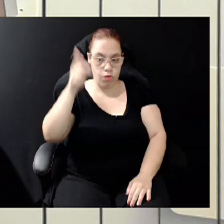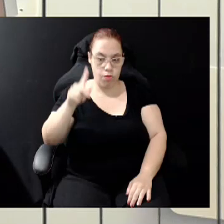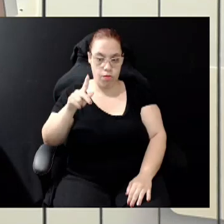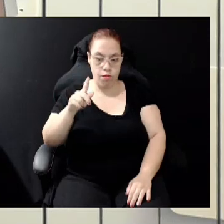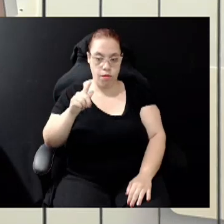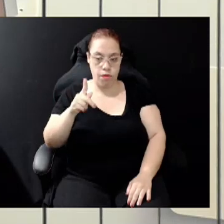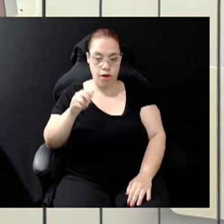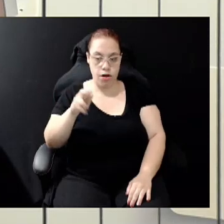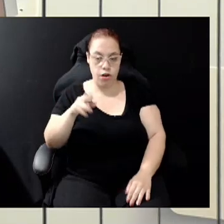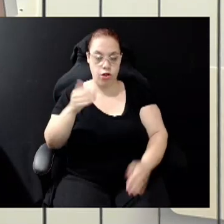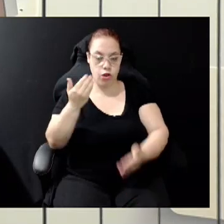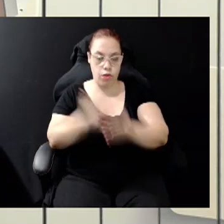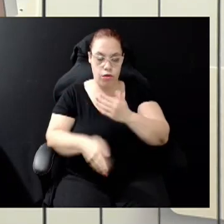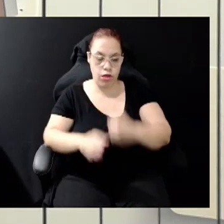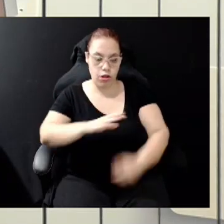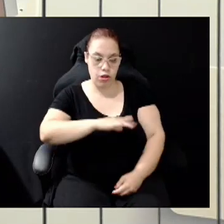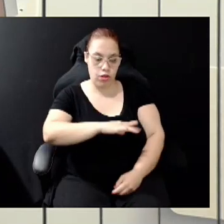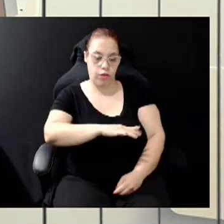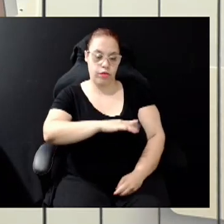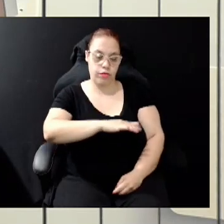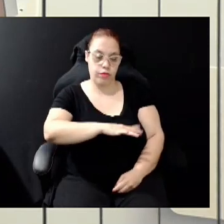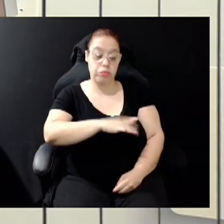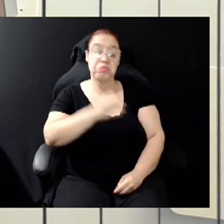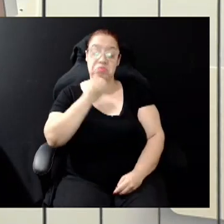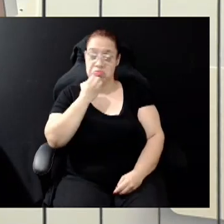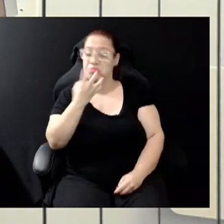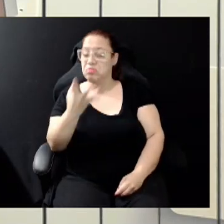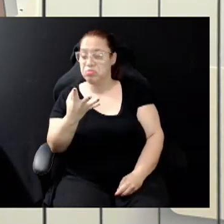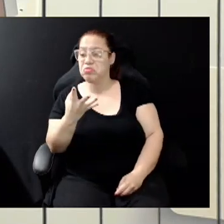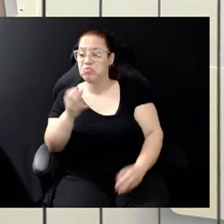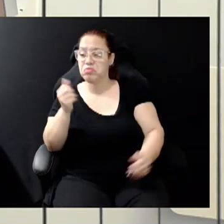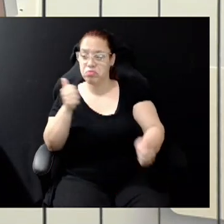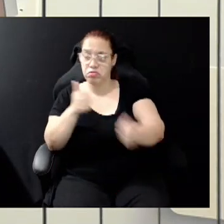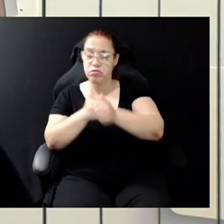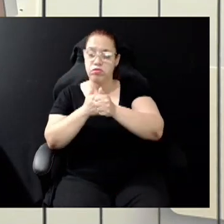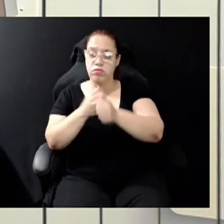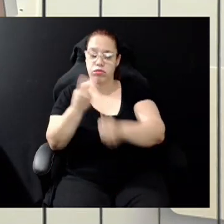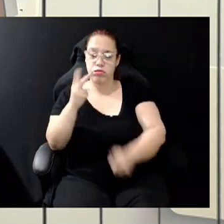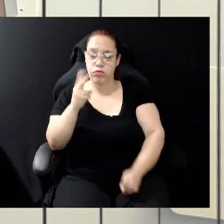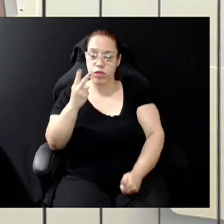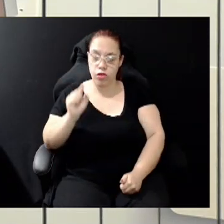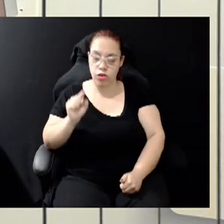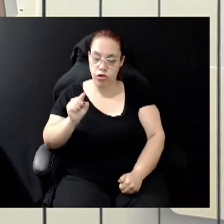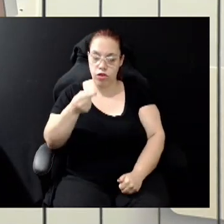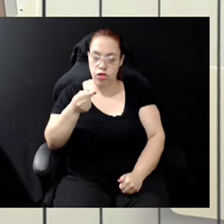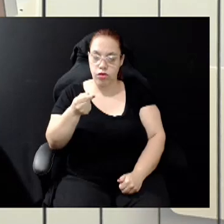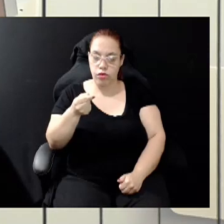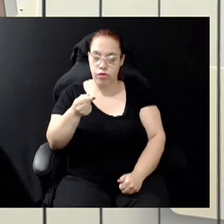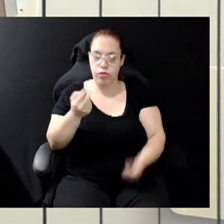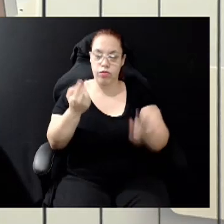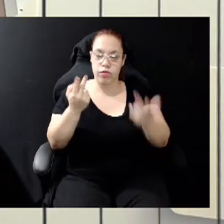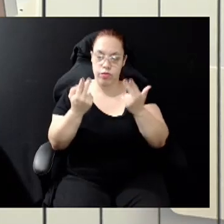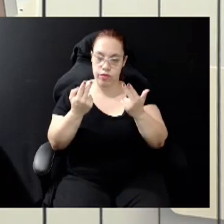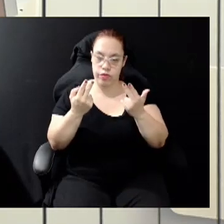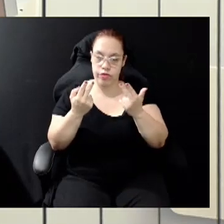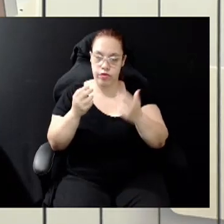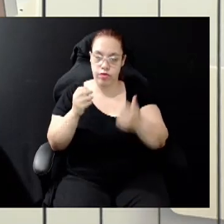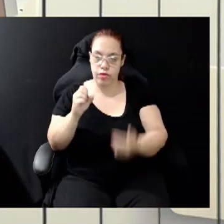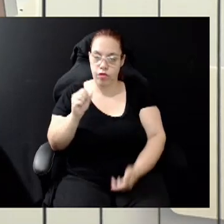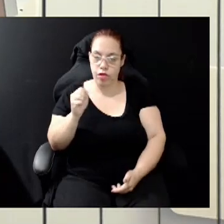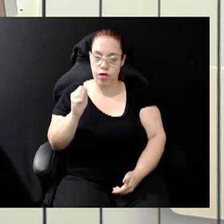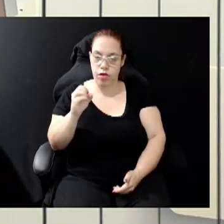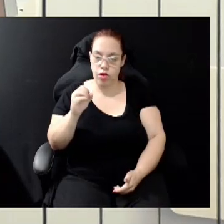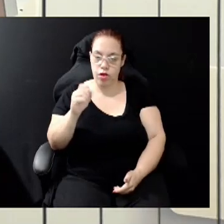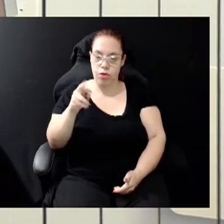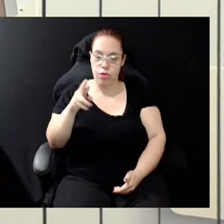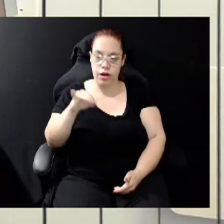Corinthians. Faz uma bela campanha. Alcançou os 22 pontos, mesma pontuação do São Bernardo, que enfrenta hoje fora